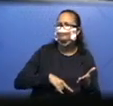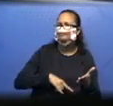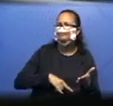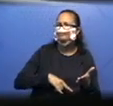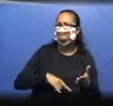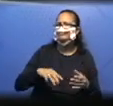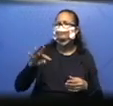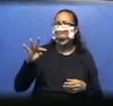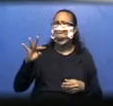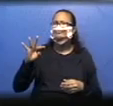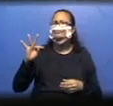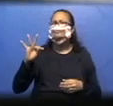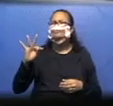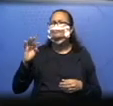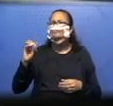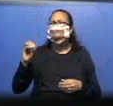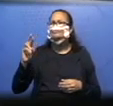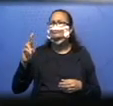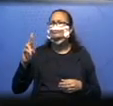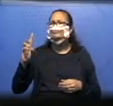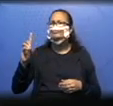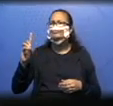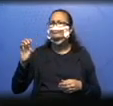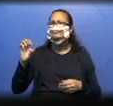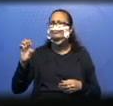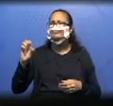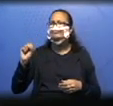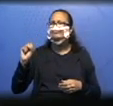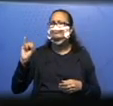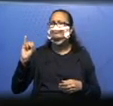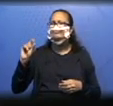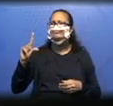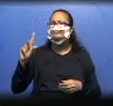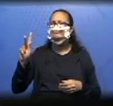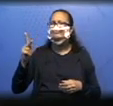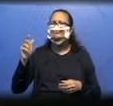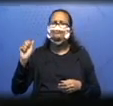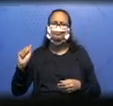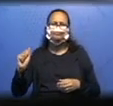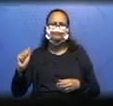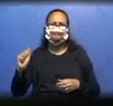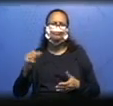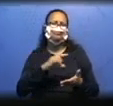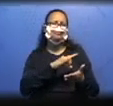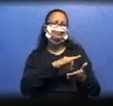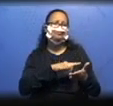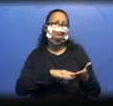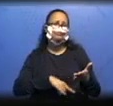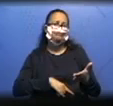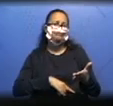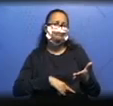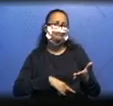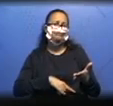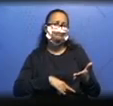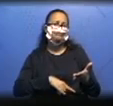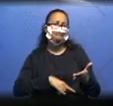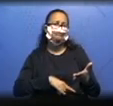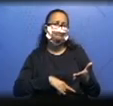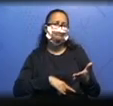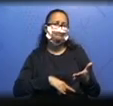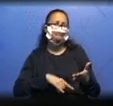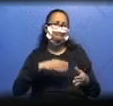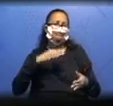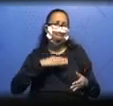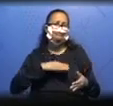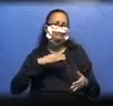de Tordesilhas, em 1494. Foi um tratado que Portugal